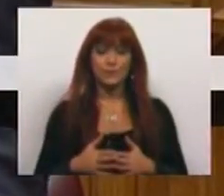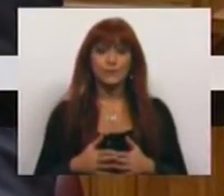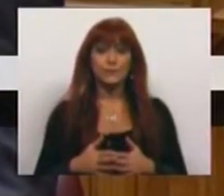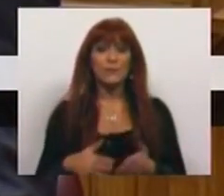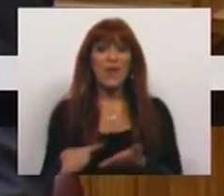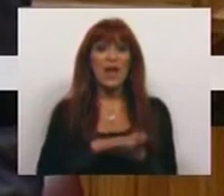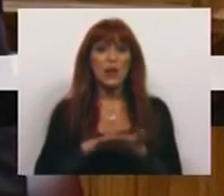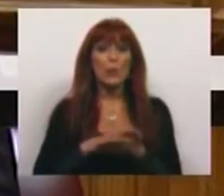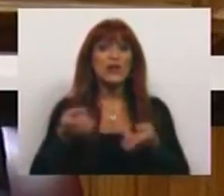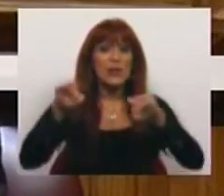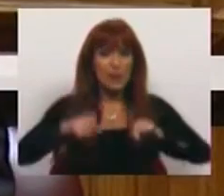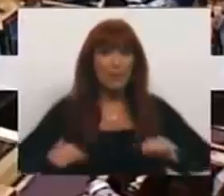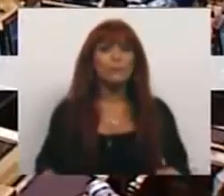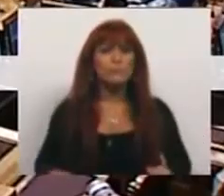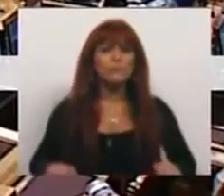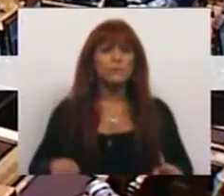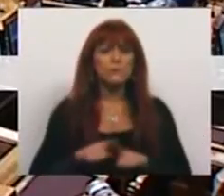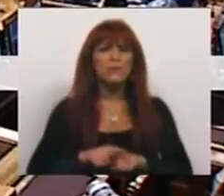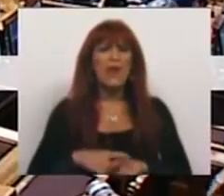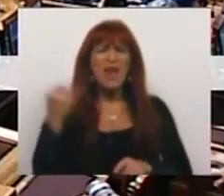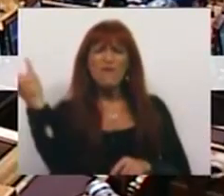E na base, inclusivamente, de